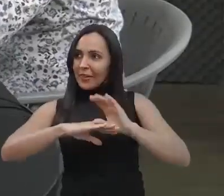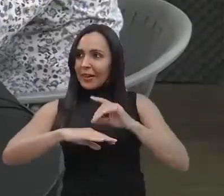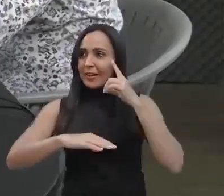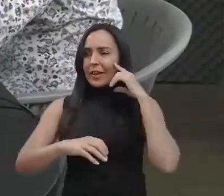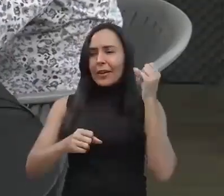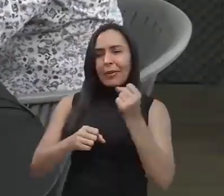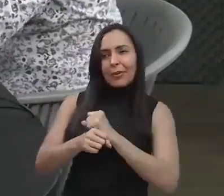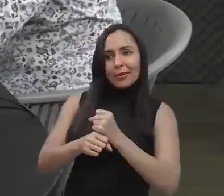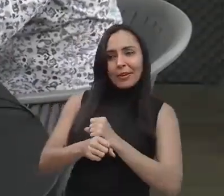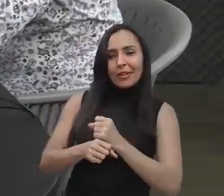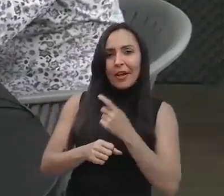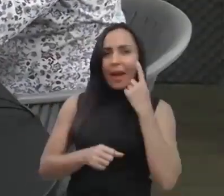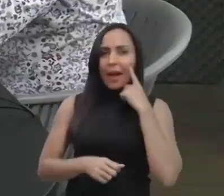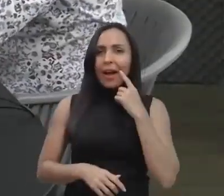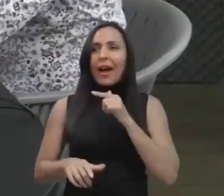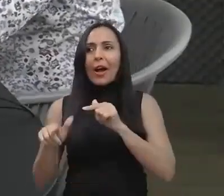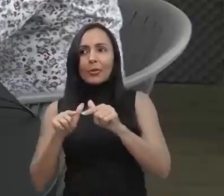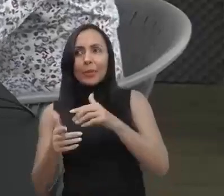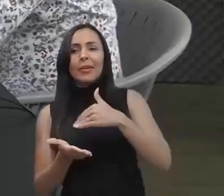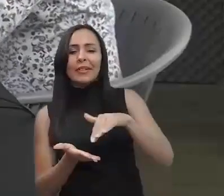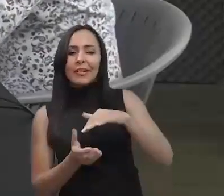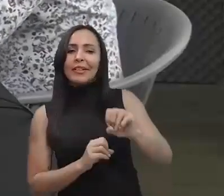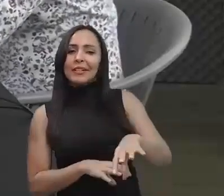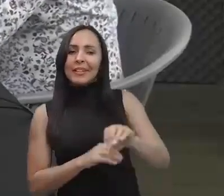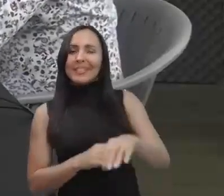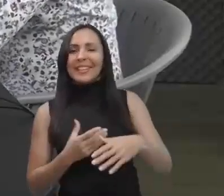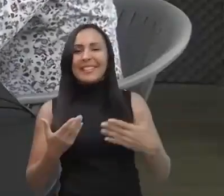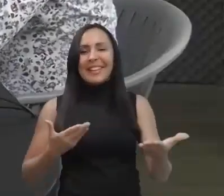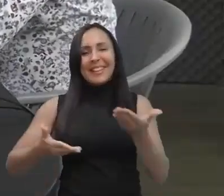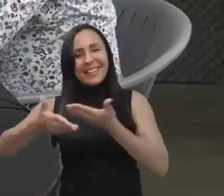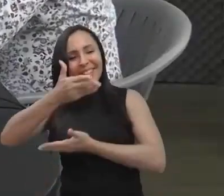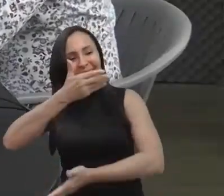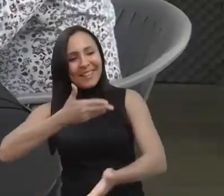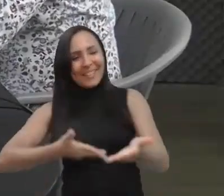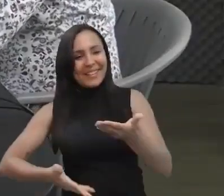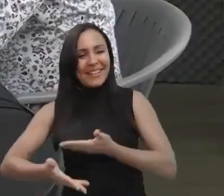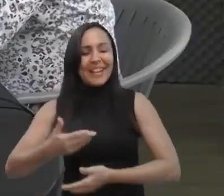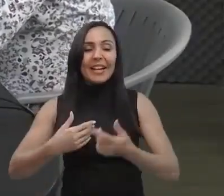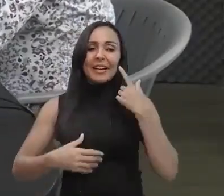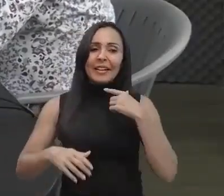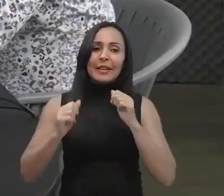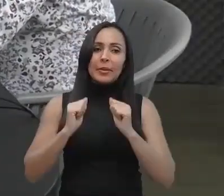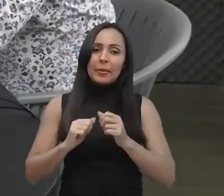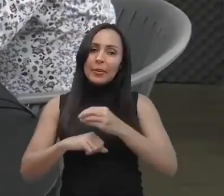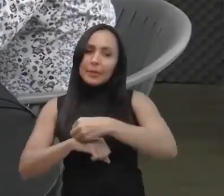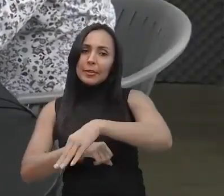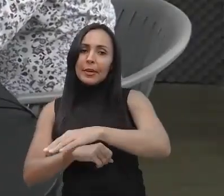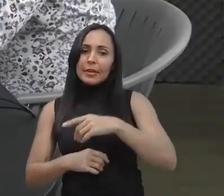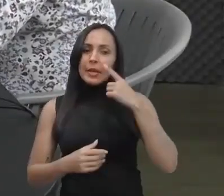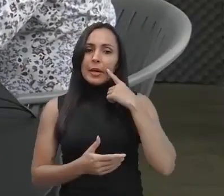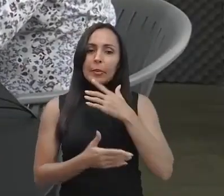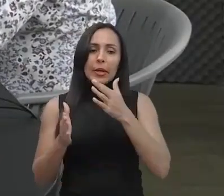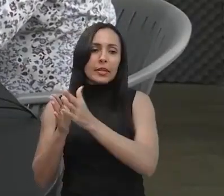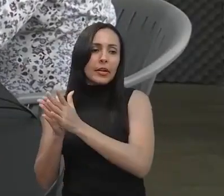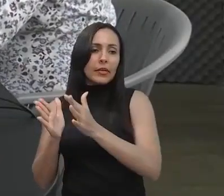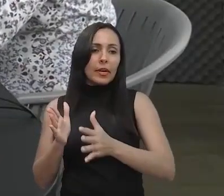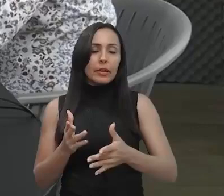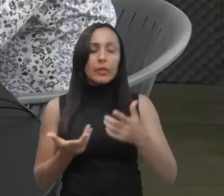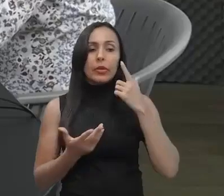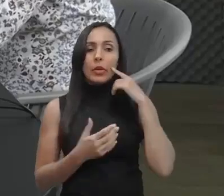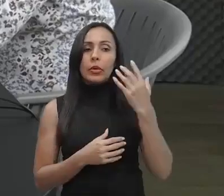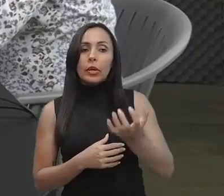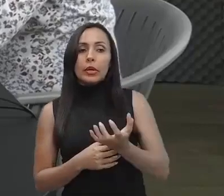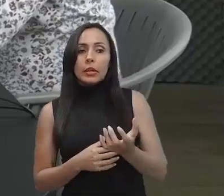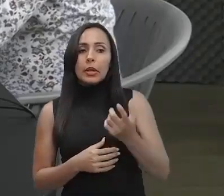trabalhei com carinho na Secretaria da Educação poder falar e que a gente pode passar por essa por essa fase juntos eu quero dizer que é muito eu me